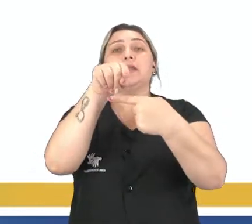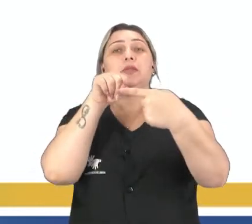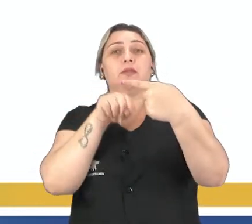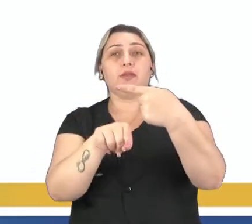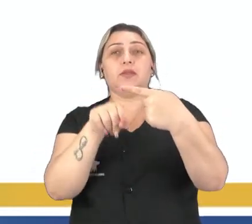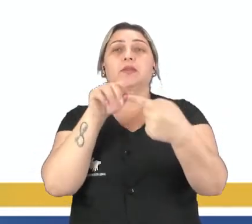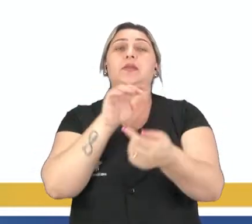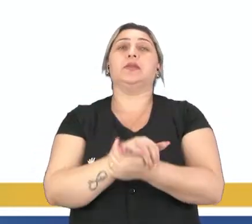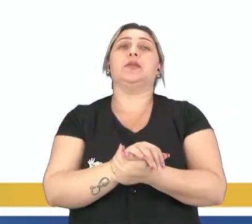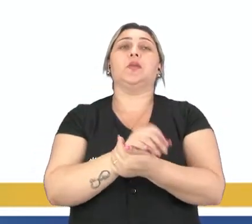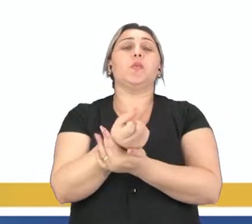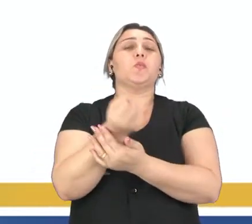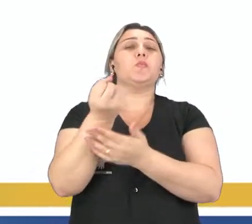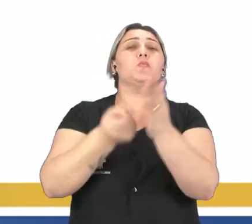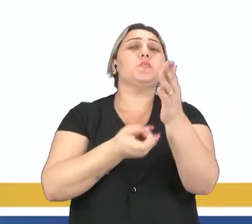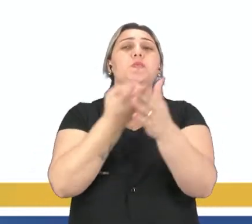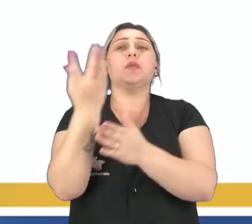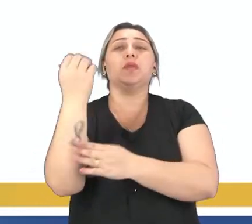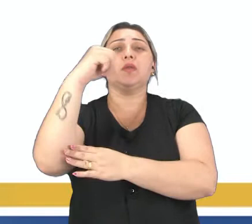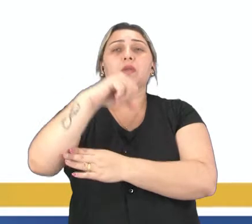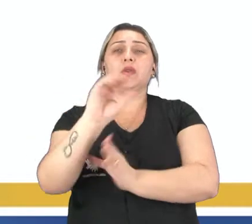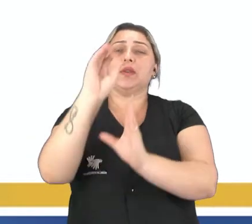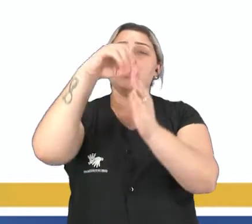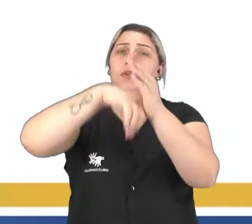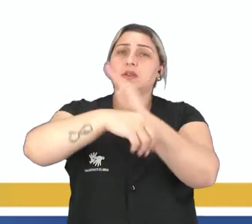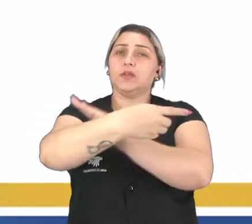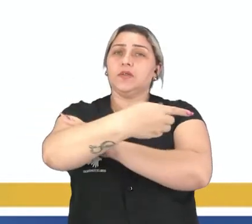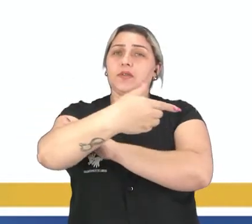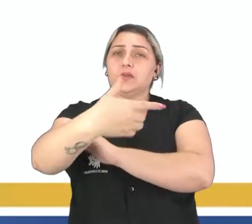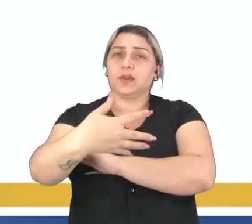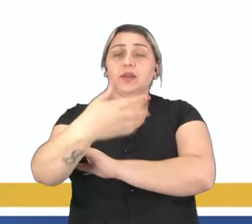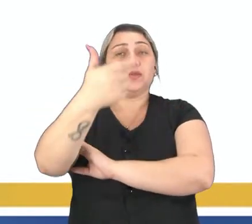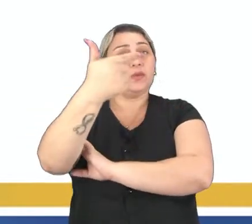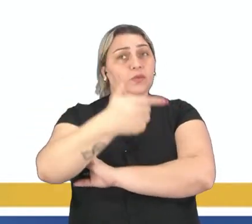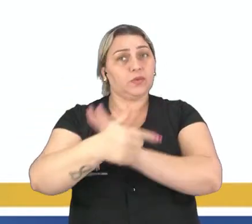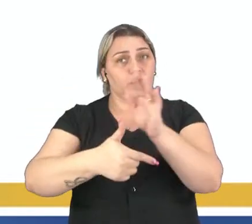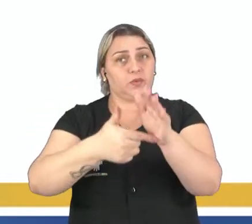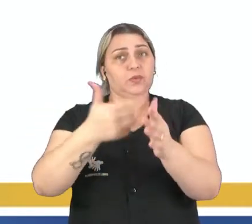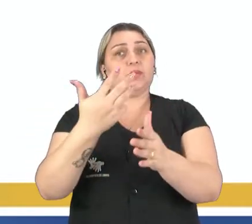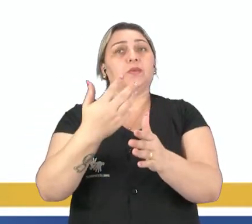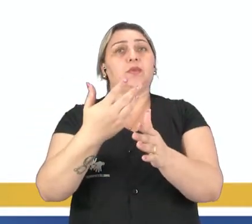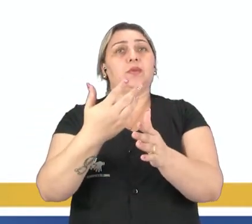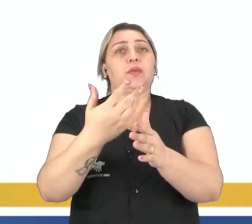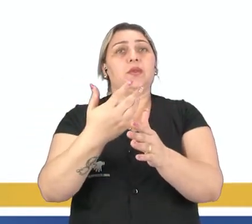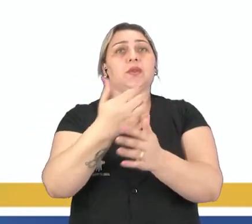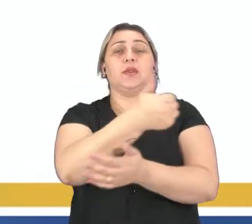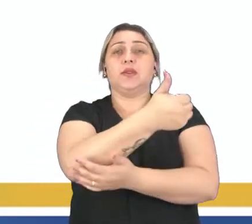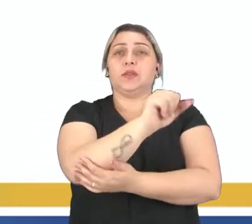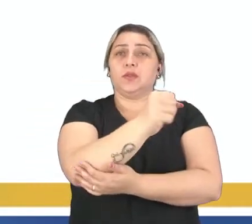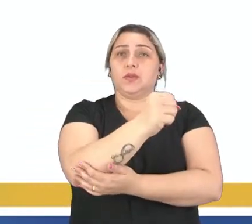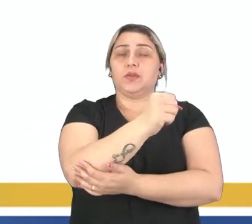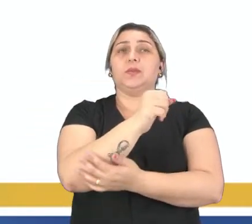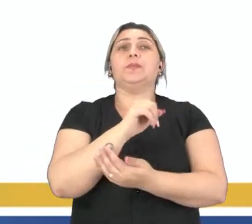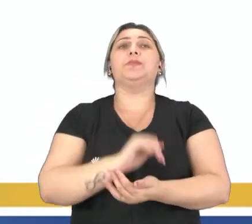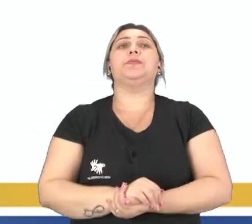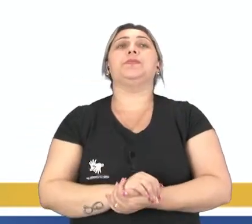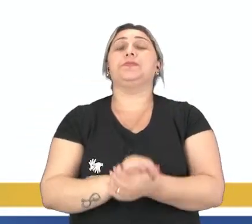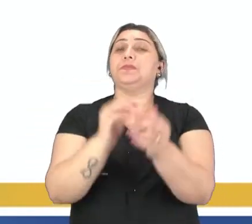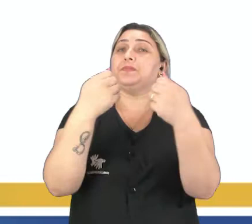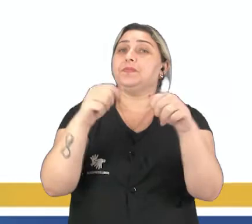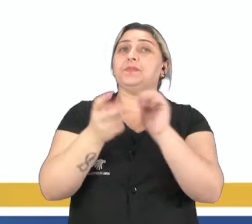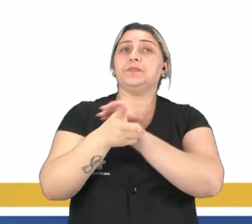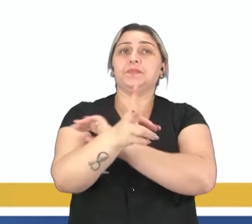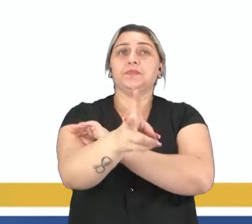divisão. Quantas vezes o 9 coube dentro do 24? 2 vezes. E deu quanto? 18. Eu